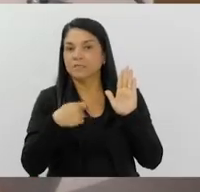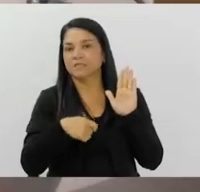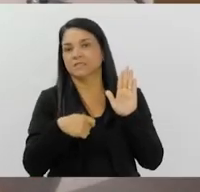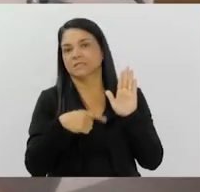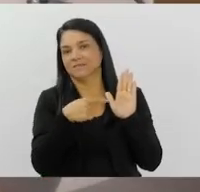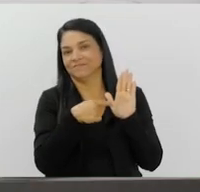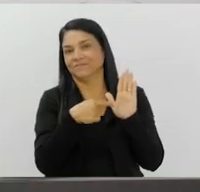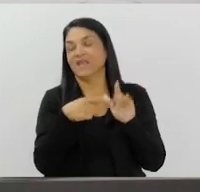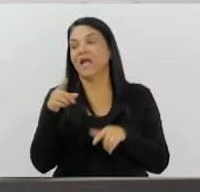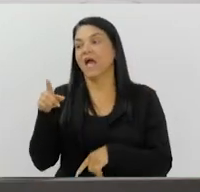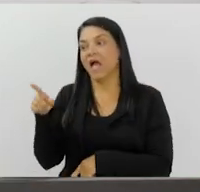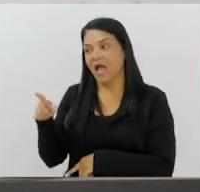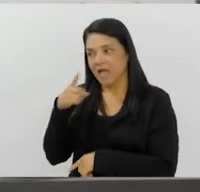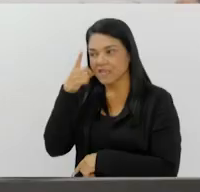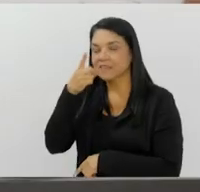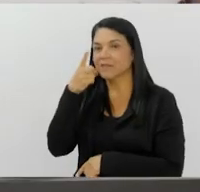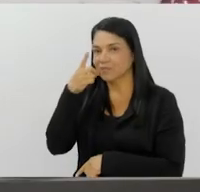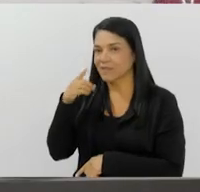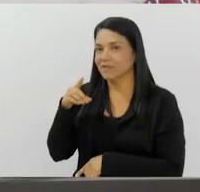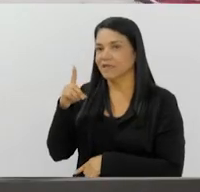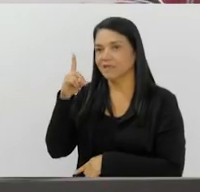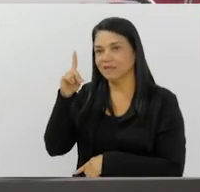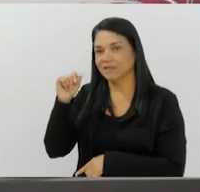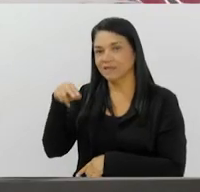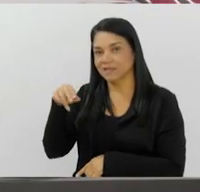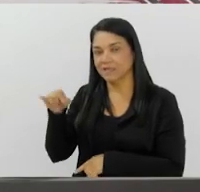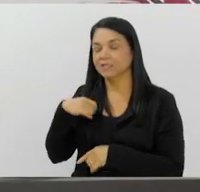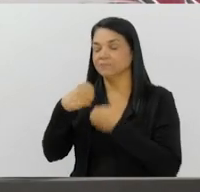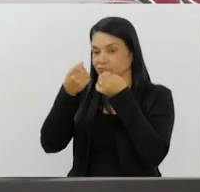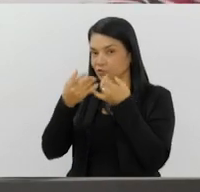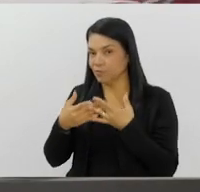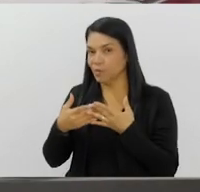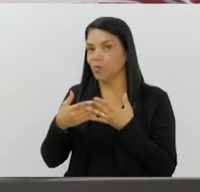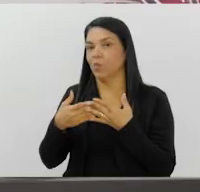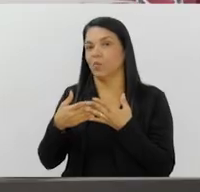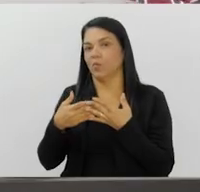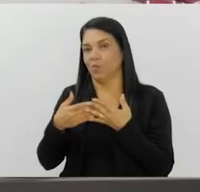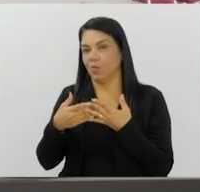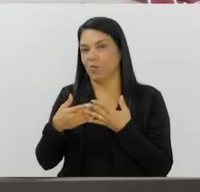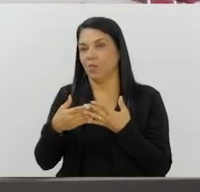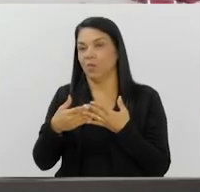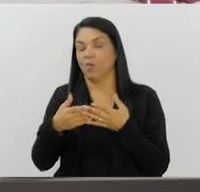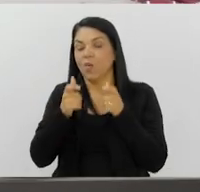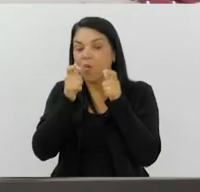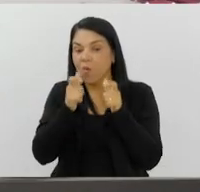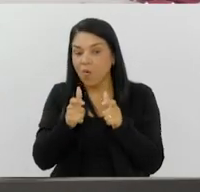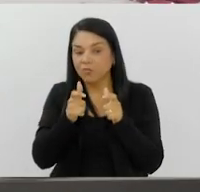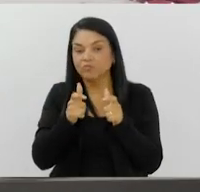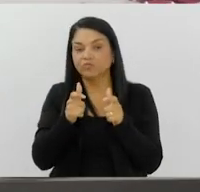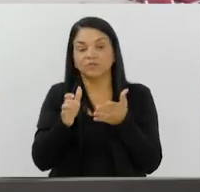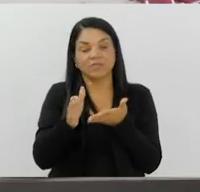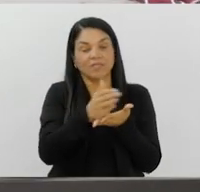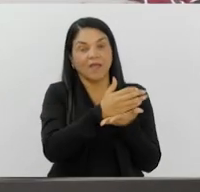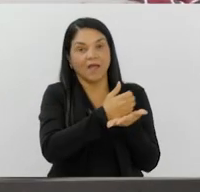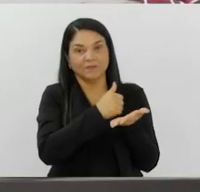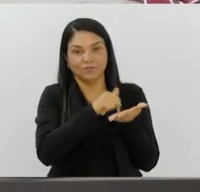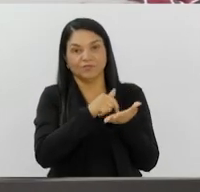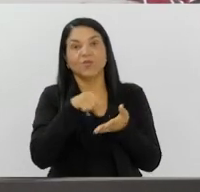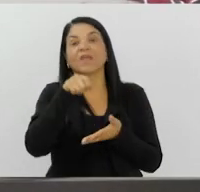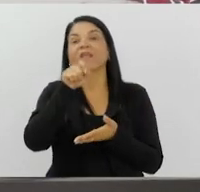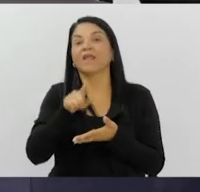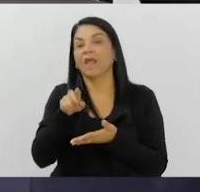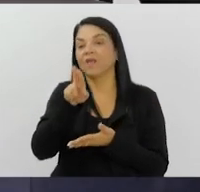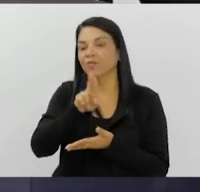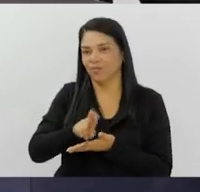ponto que a Dani Monteiro levantou logo na intervenção Inicial dela para onde é que vão esses dados quem vai utilizar esses dados eu